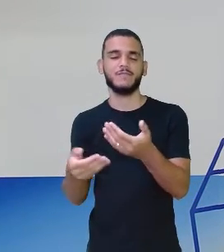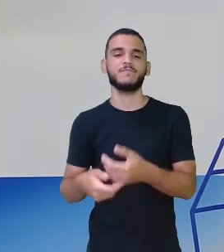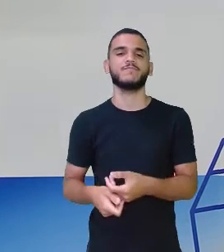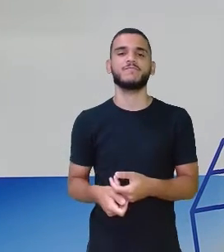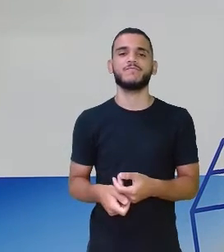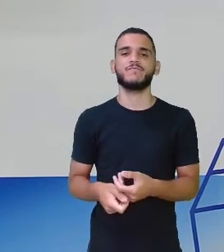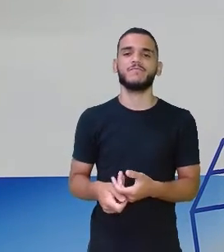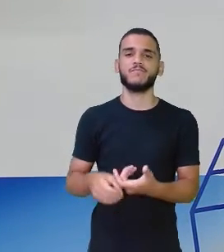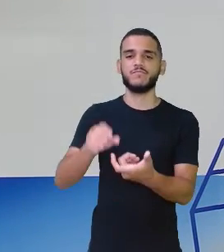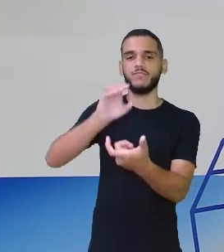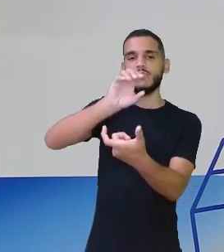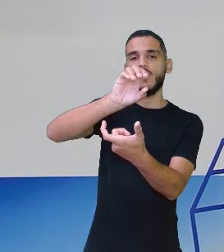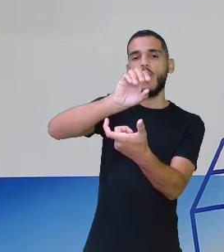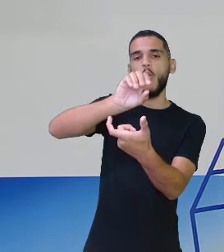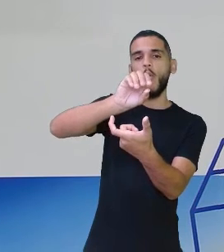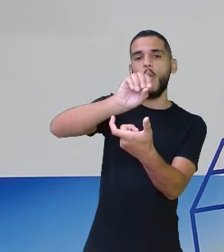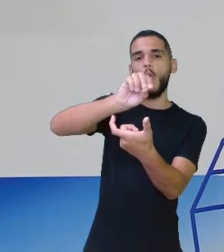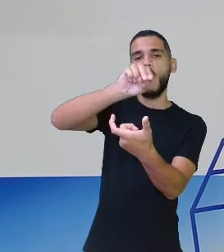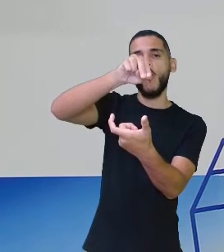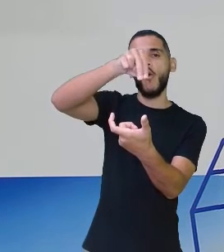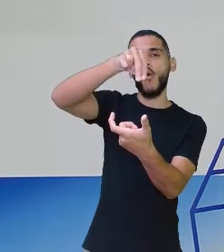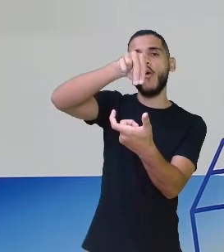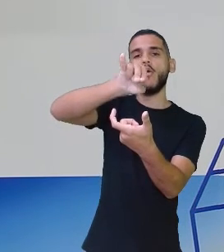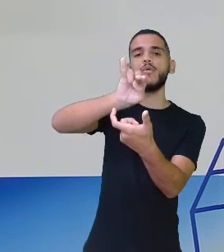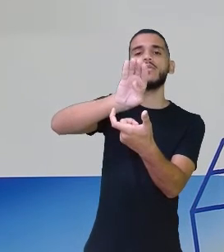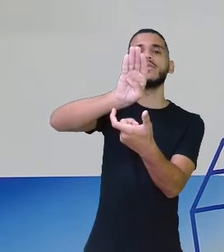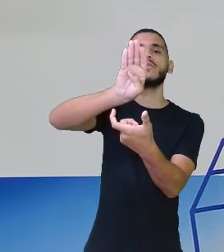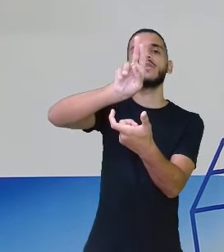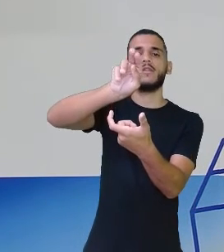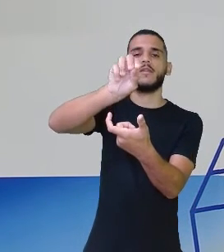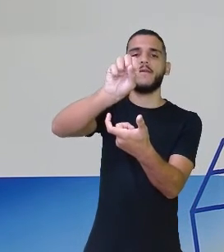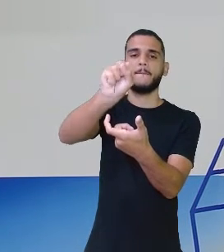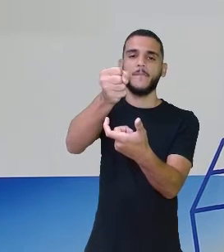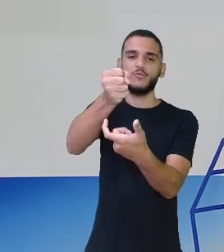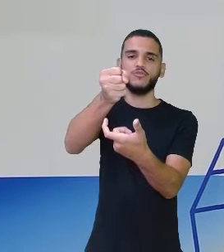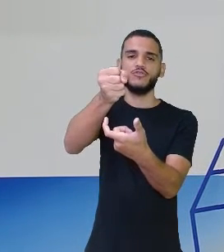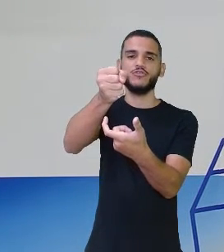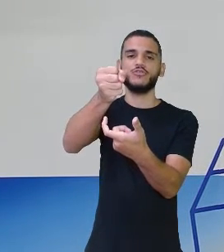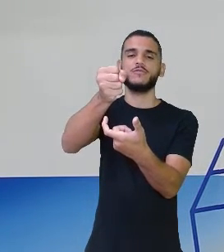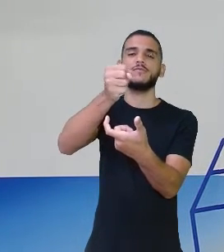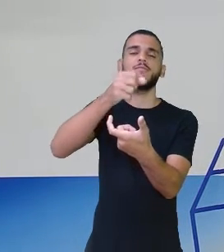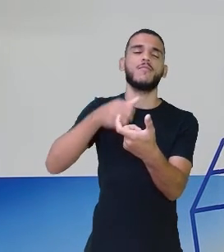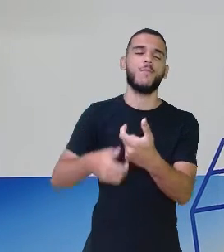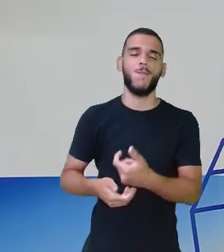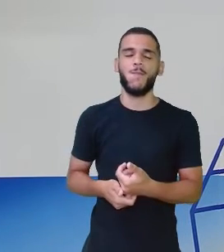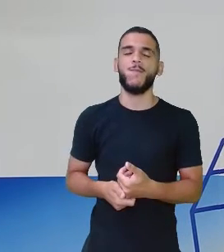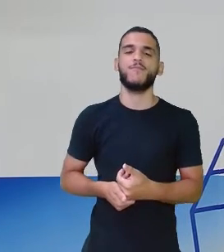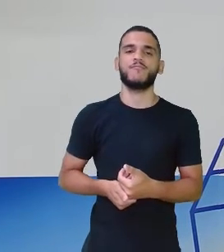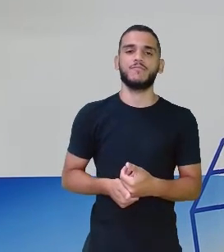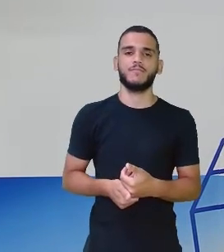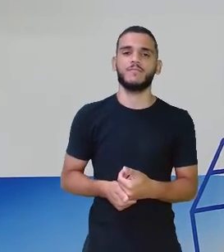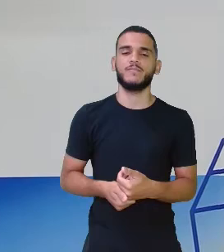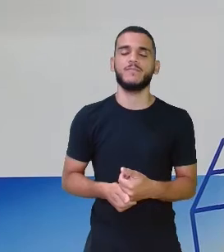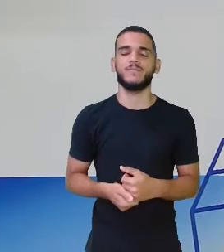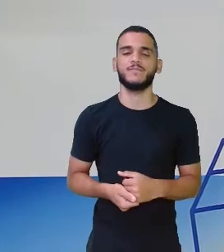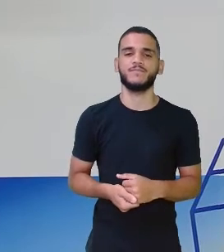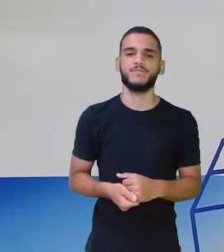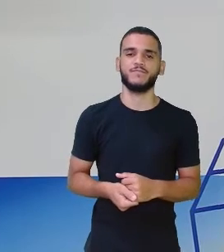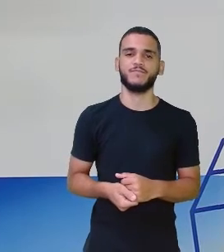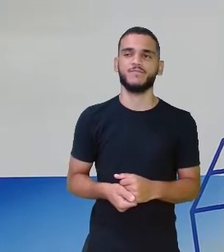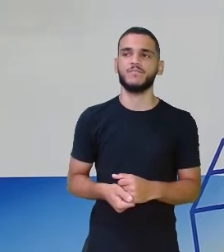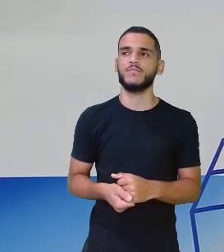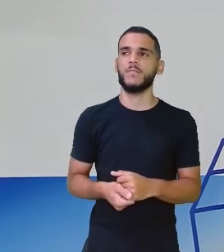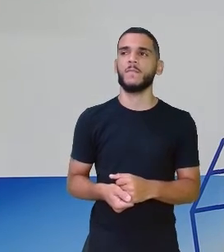Ônibus. O N, N e o B, o S. Bus são as sílabas átonas, porque a